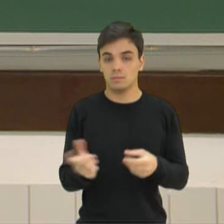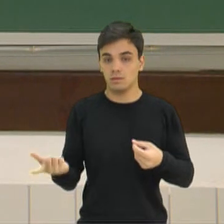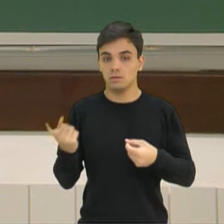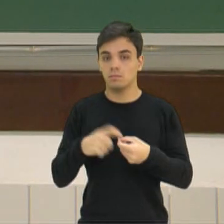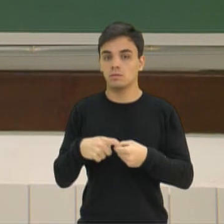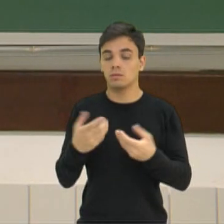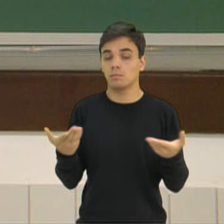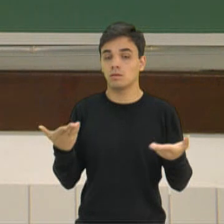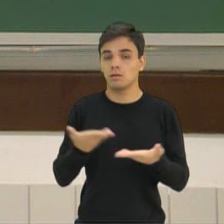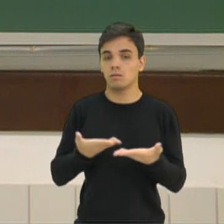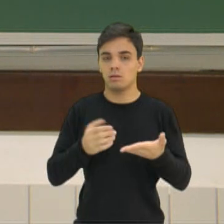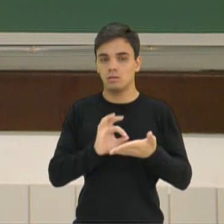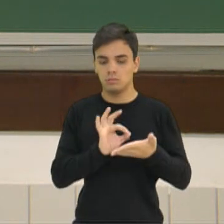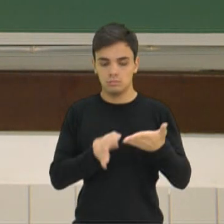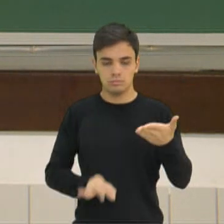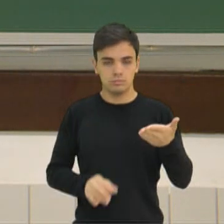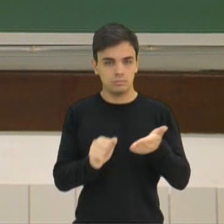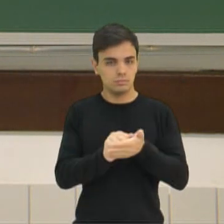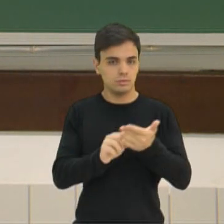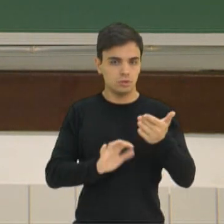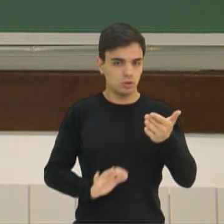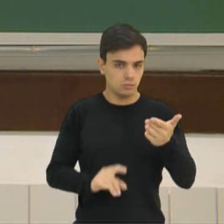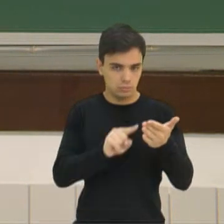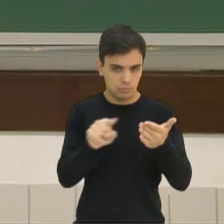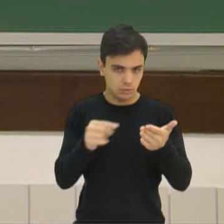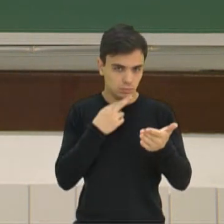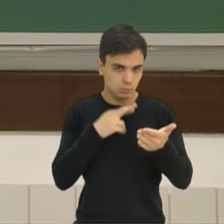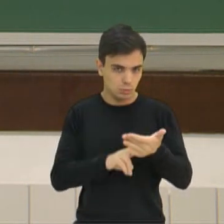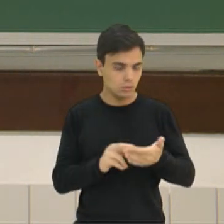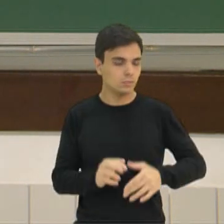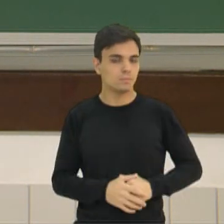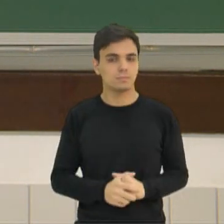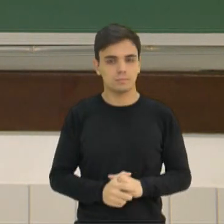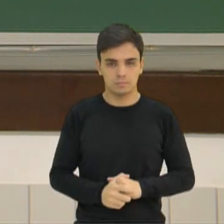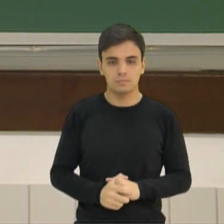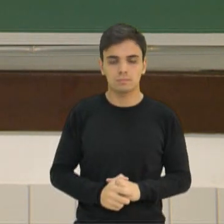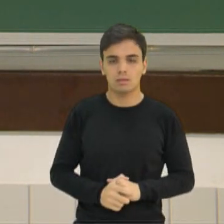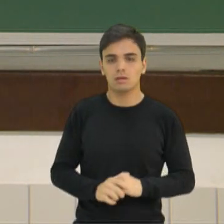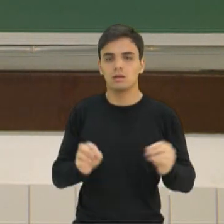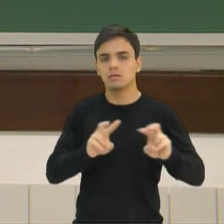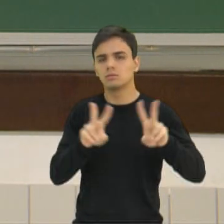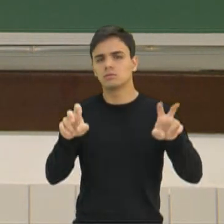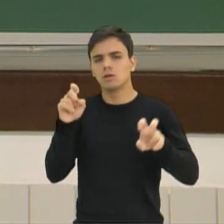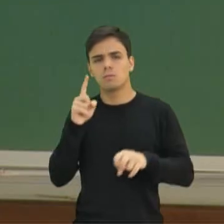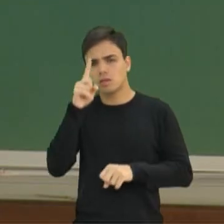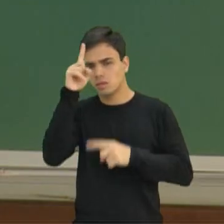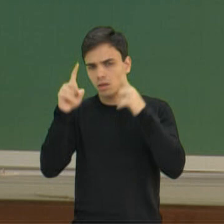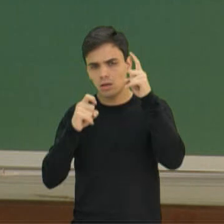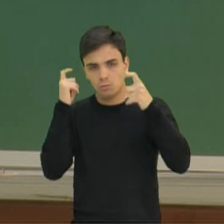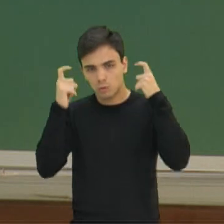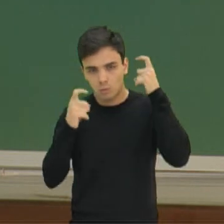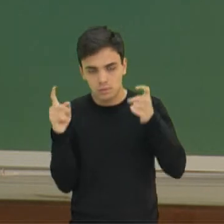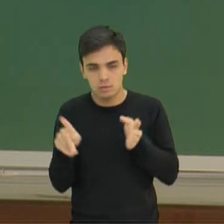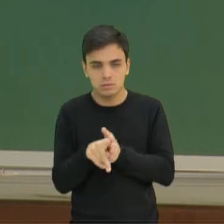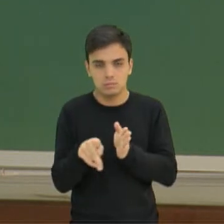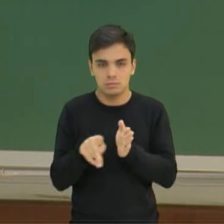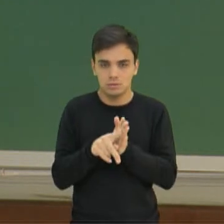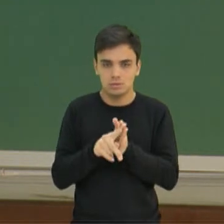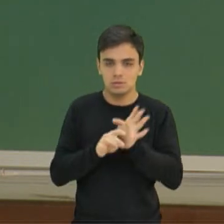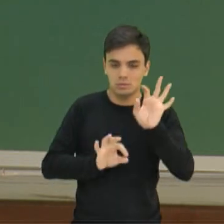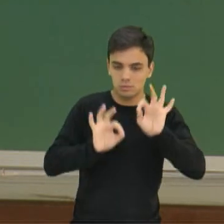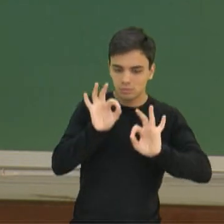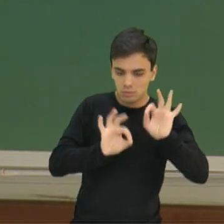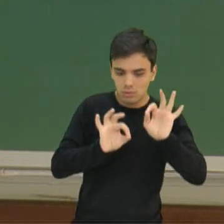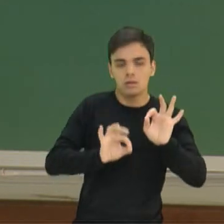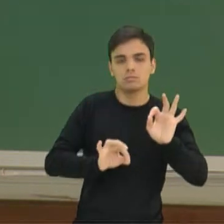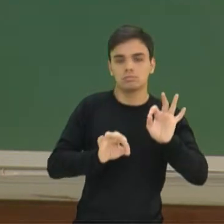Voltamos então ali com a correção do exercício que ficou para vocês, daquela ideia de preocupação dos especialistas e autoridades, né,